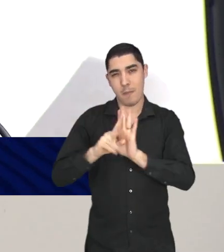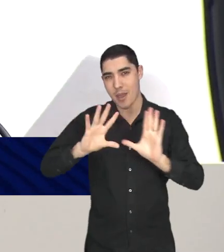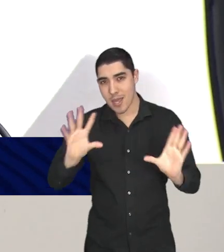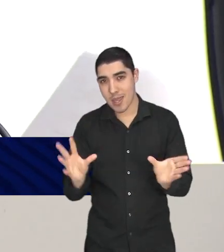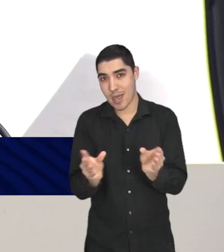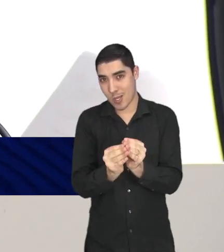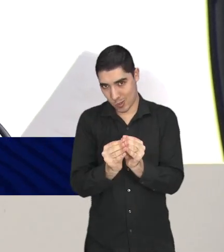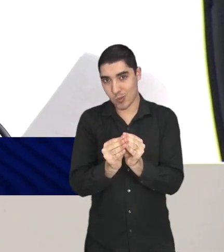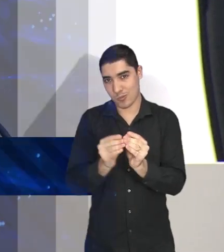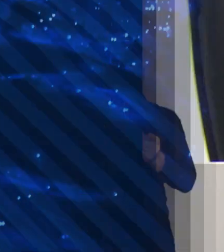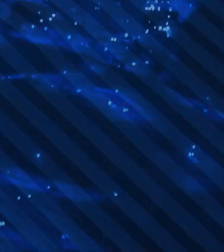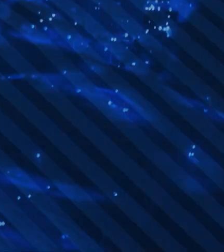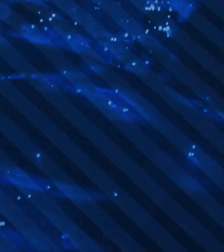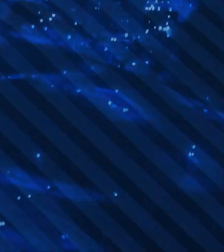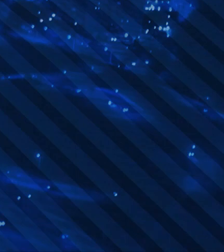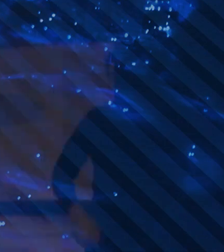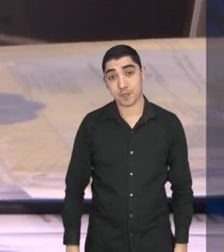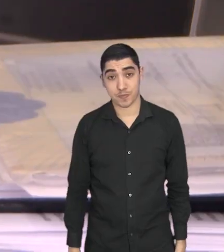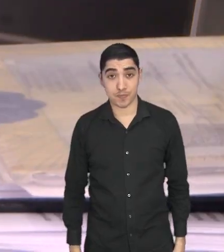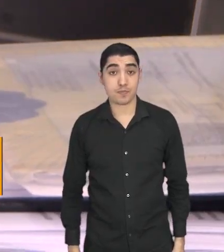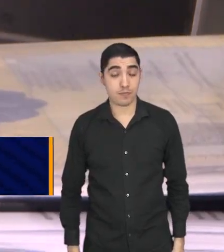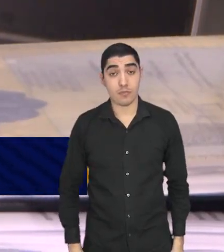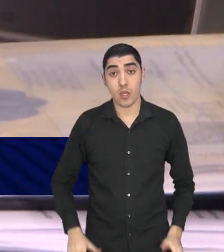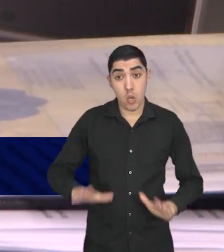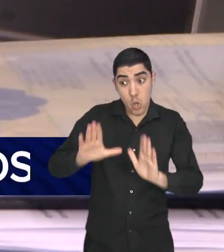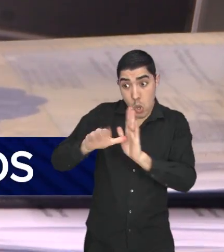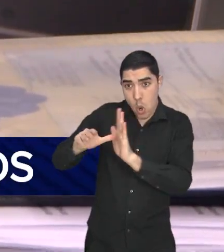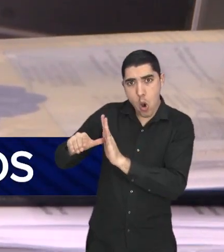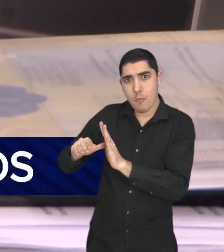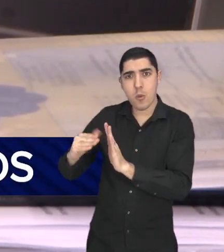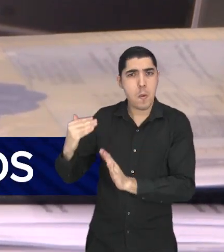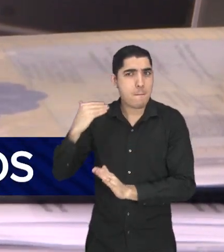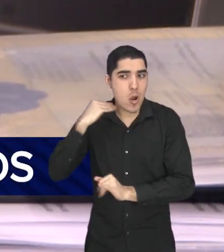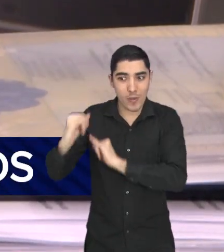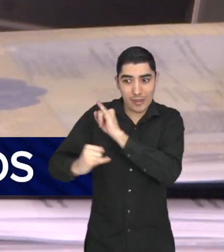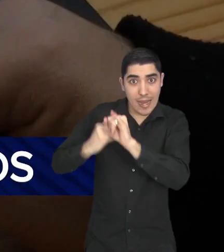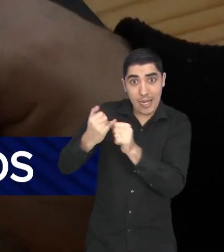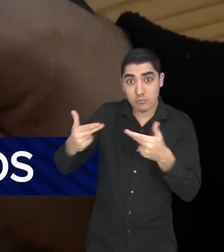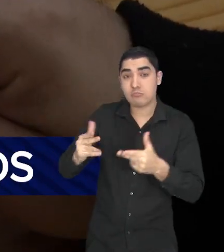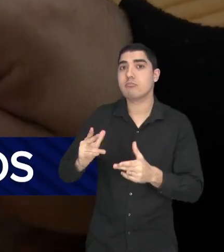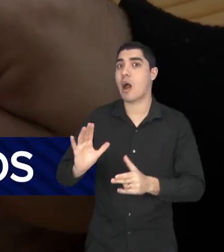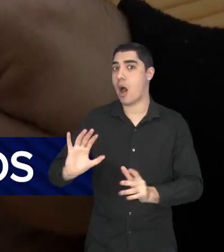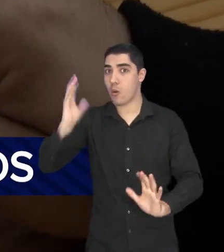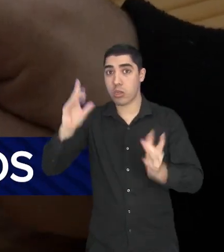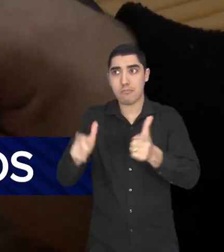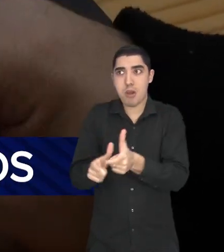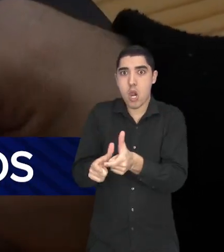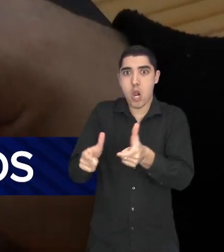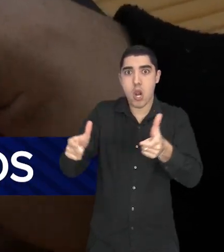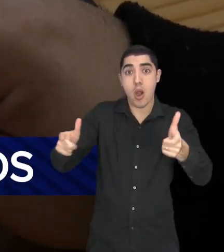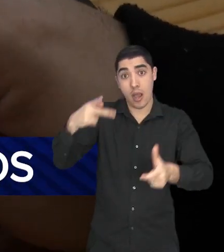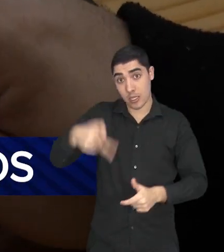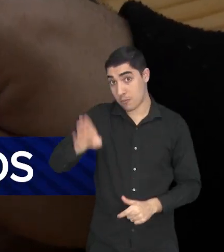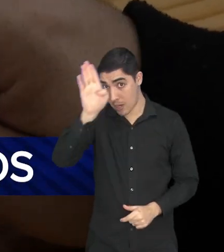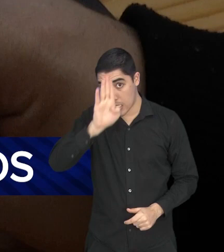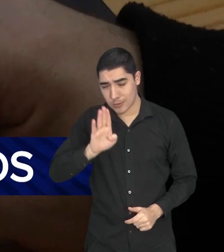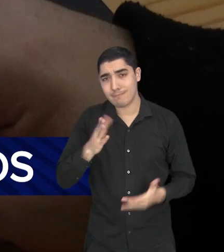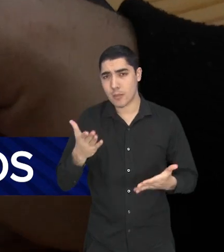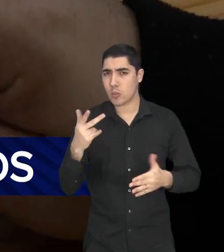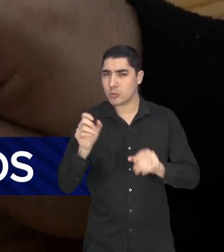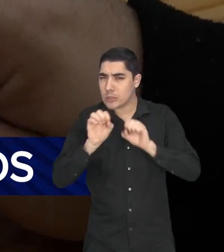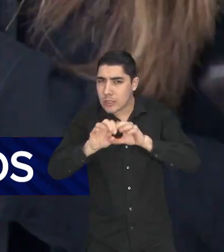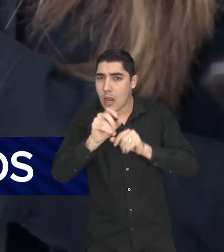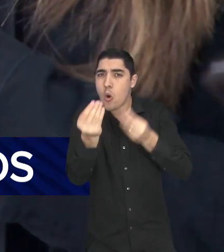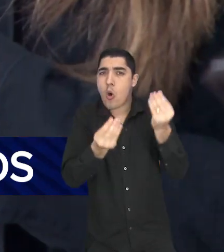nossos resumos das sessões. E roubos em contas digitais têm sido cada vez mais comuns no país. Vamos te